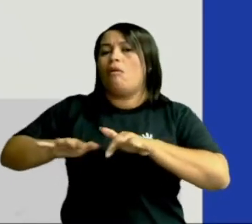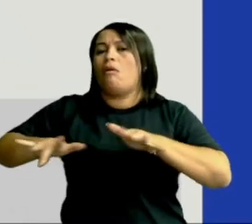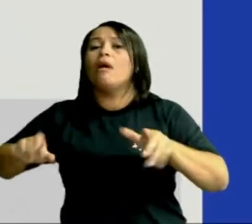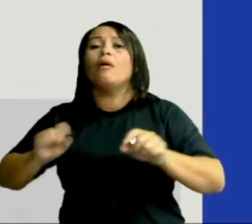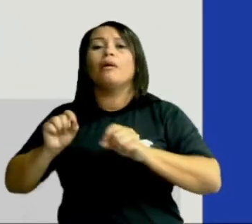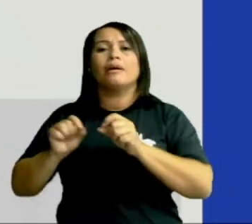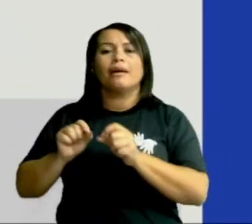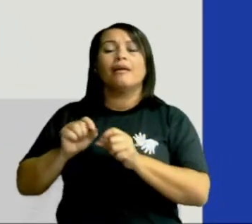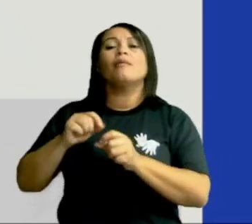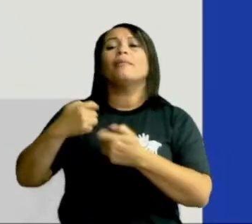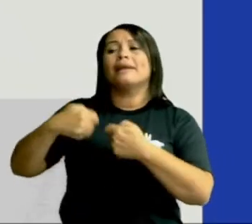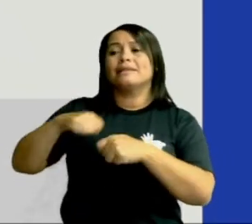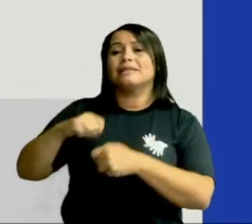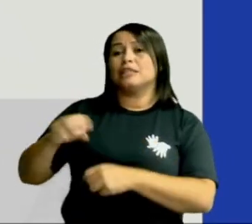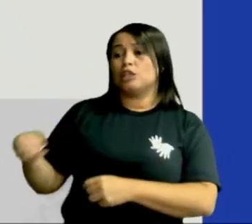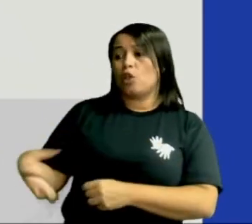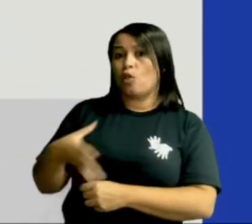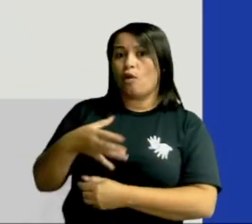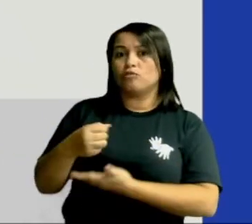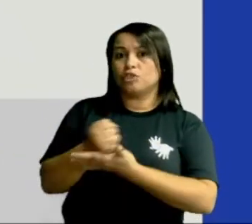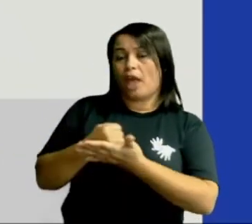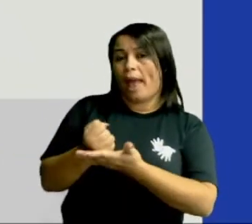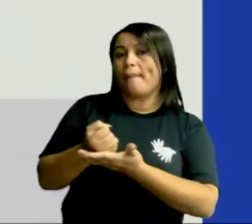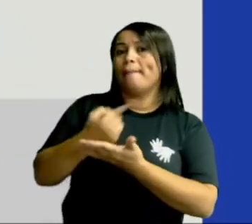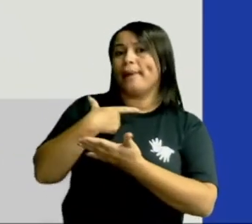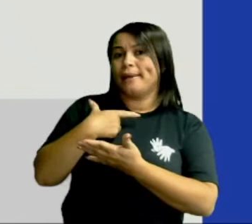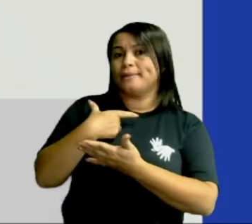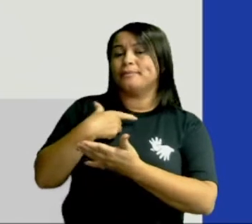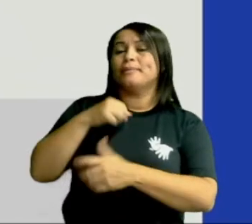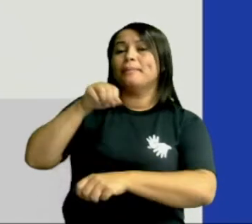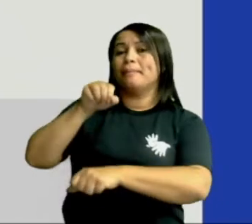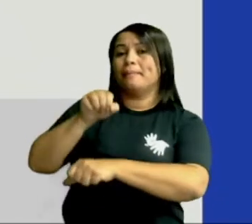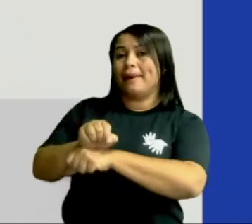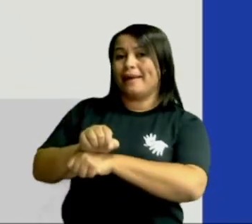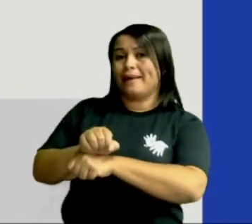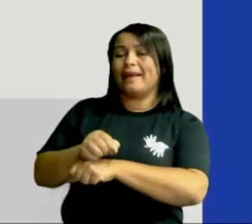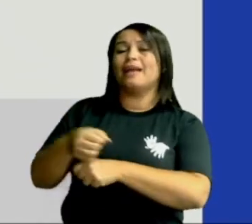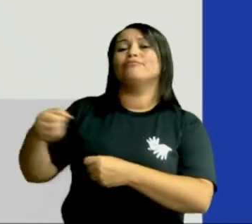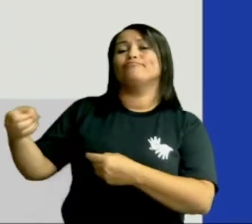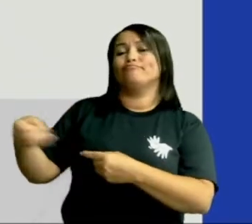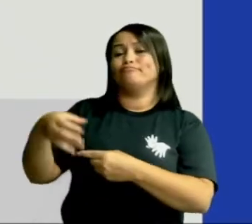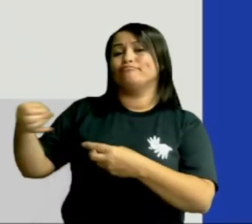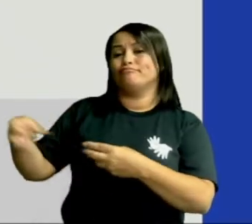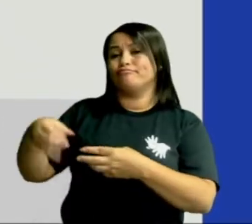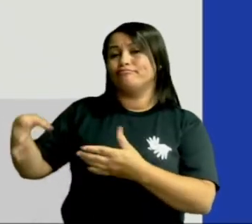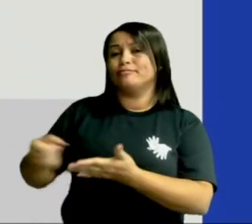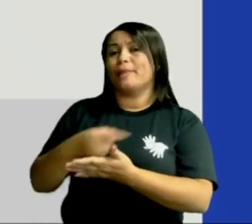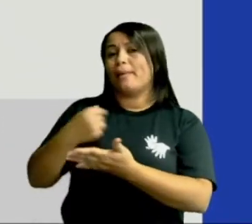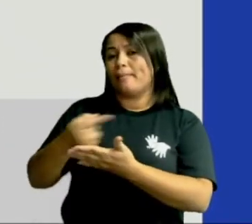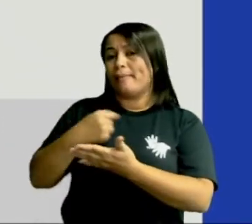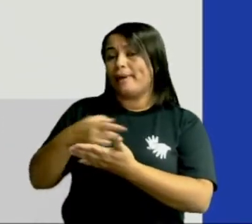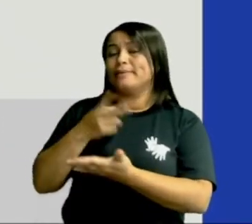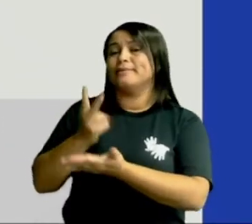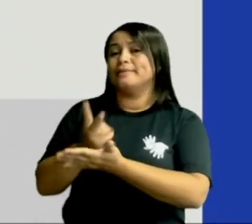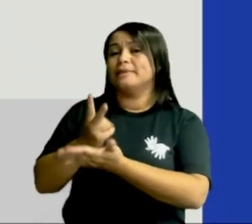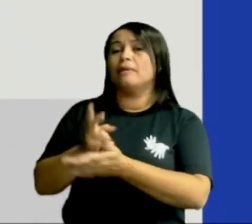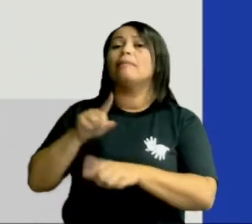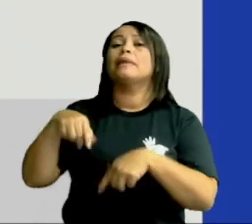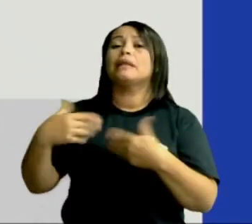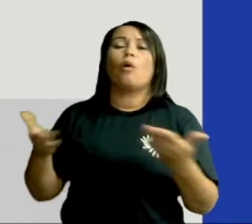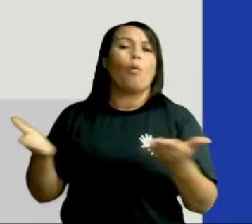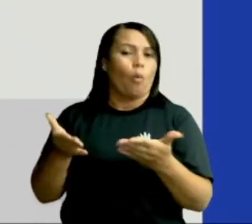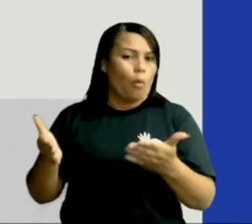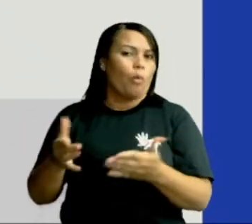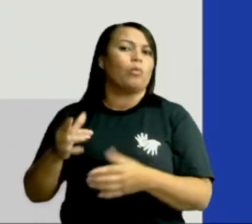você precisa de novos antibióticos para combater aquela infecção. E novos, e novos, e novos. E a partir de então, hoje em